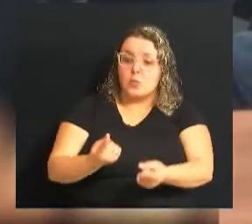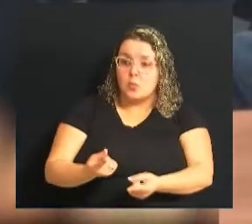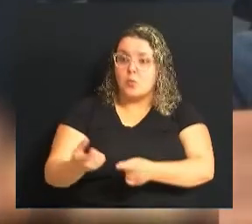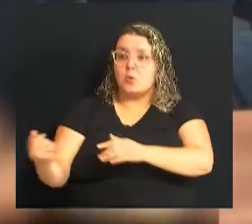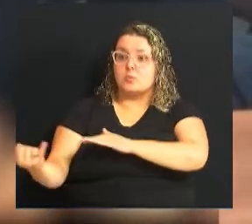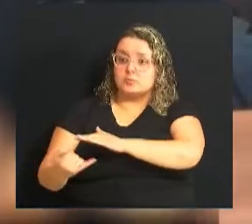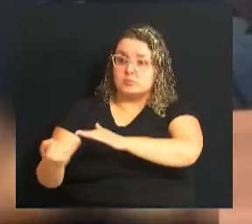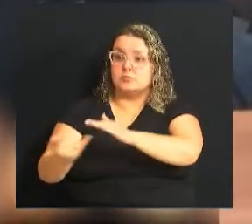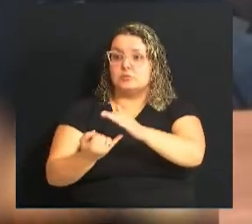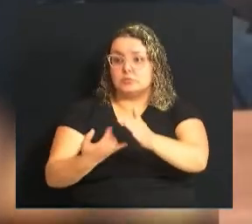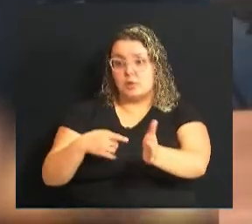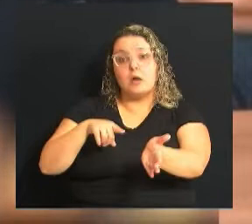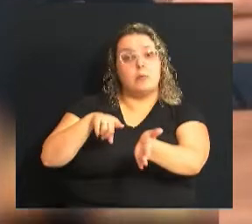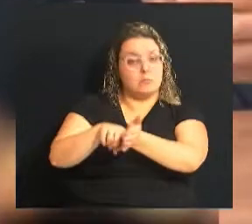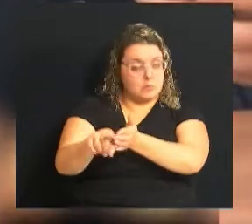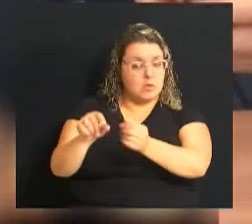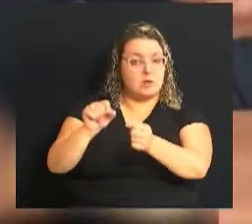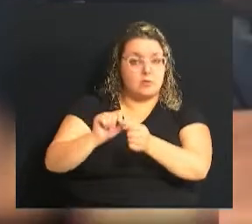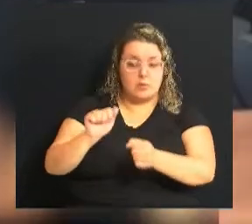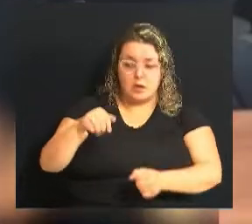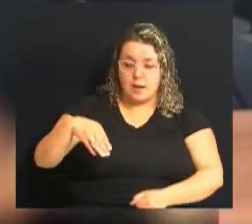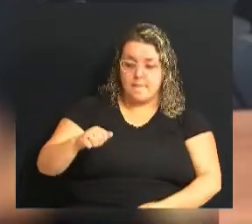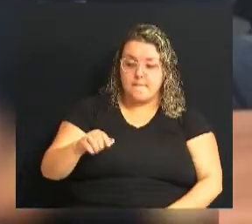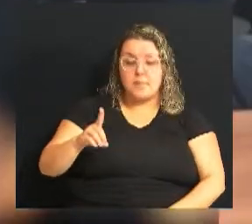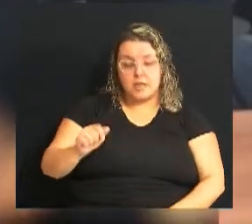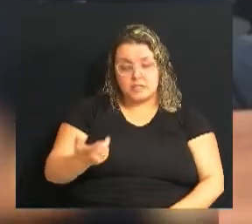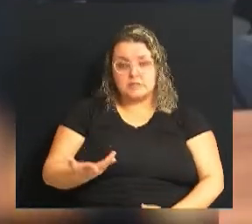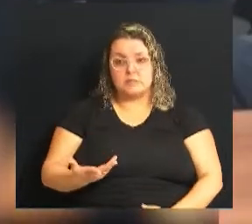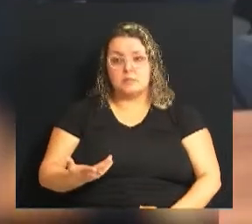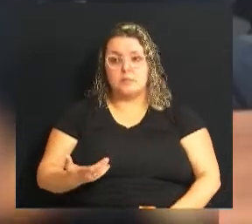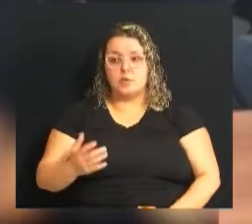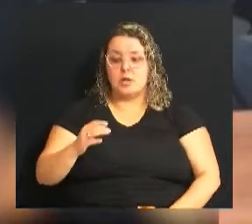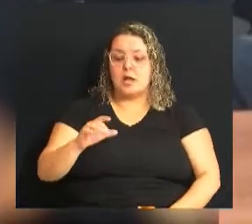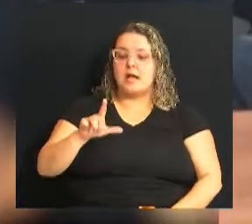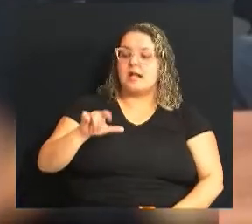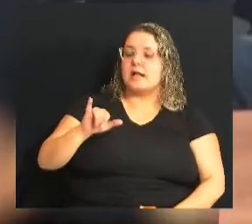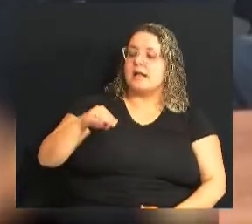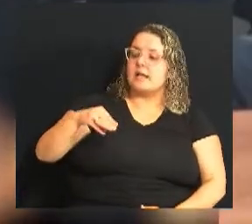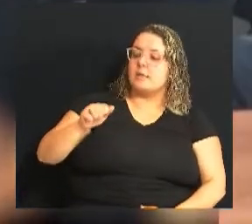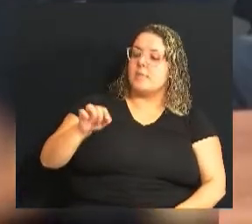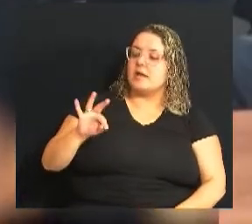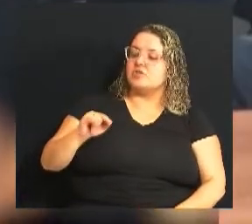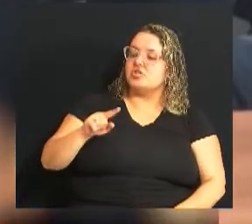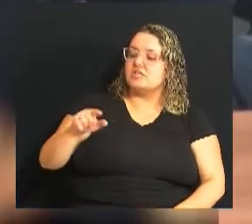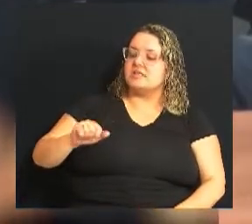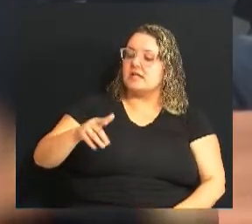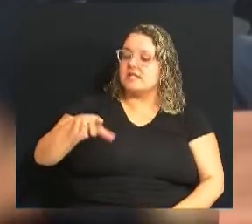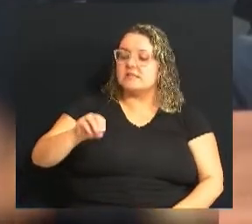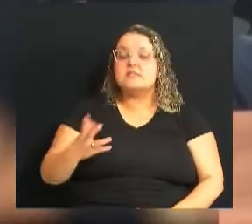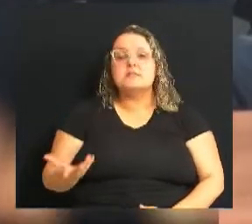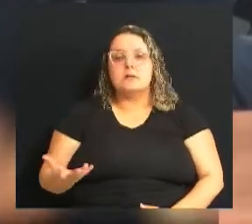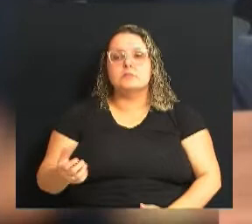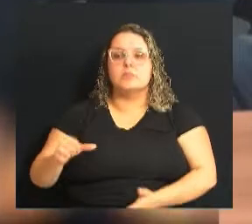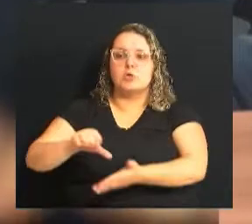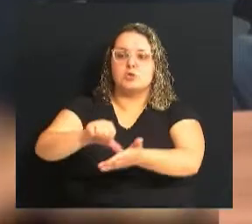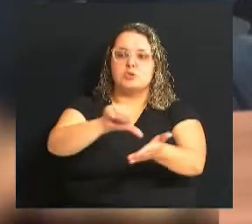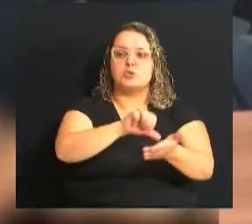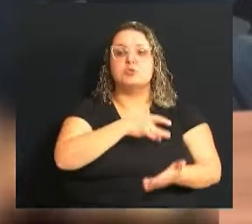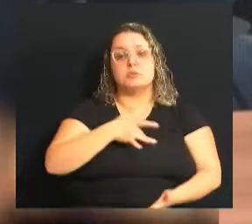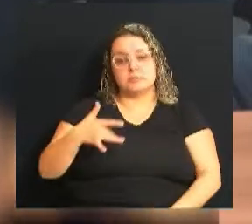e aí é uma pergunta que eu faço para a Amanda, em relação à climatização das unidades de saúde. Nós temos algumas unidades de saúde